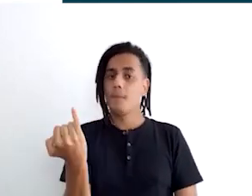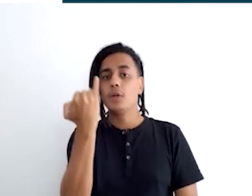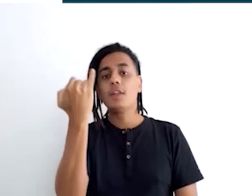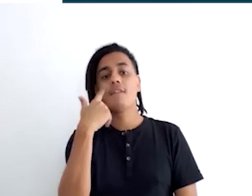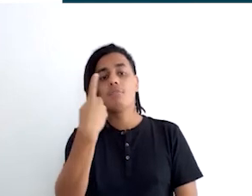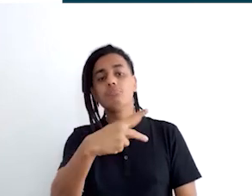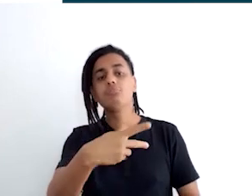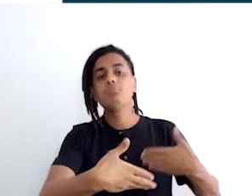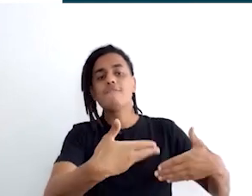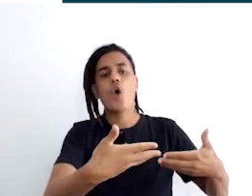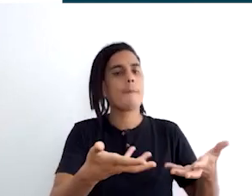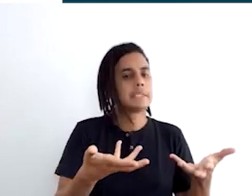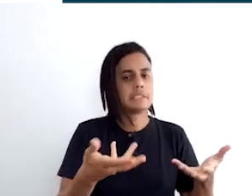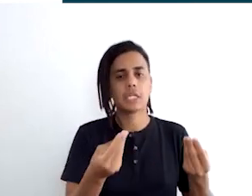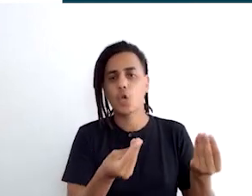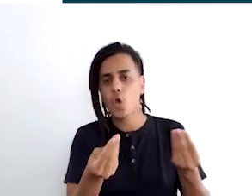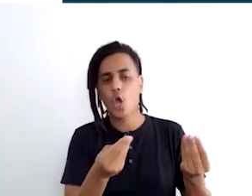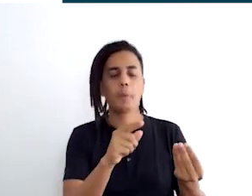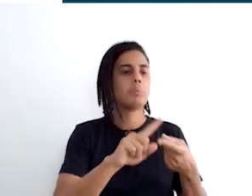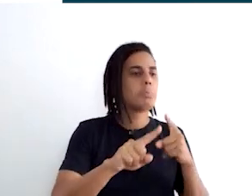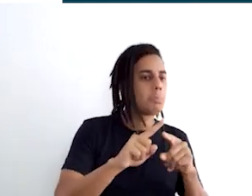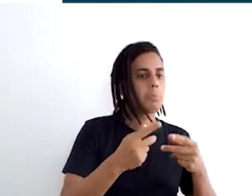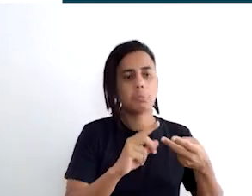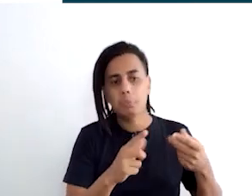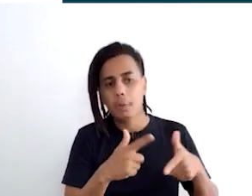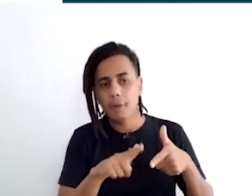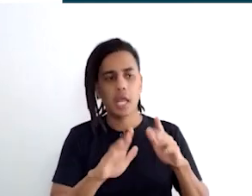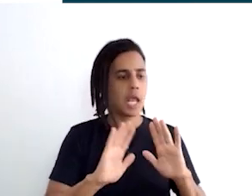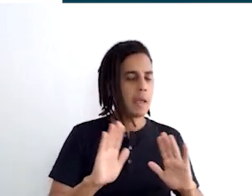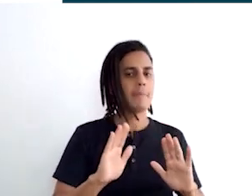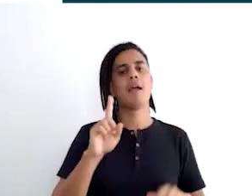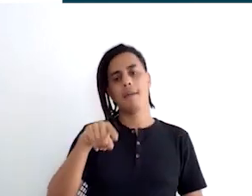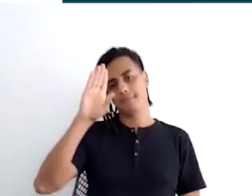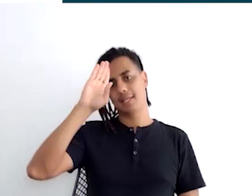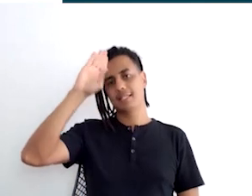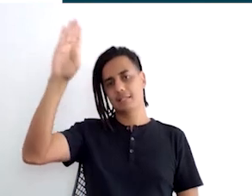validar comportamento, degradação dos recursos. Então, essas são as principais ferramentas que a gente